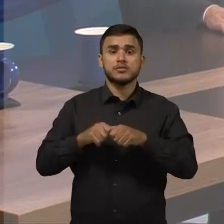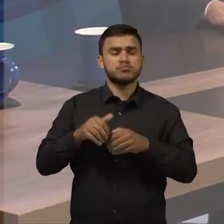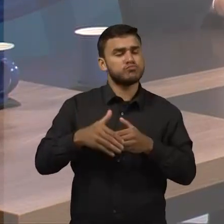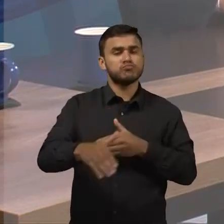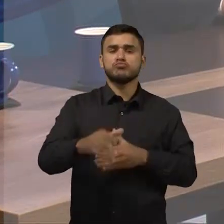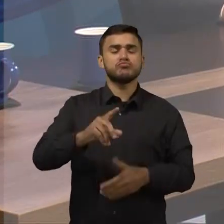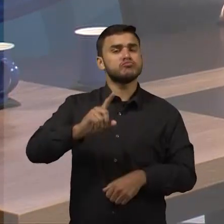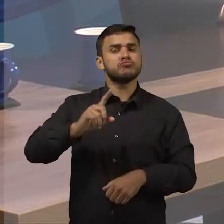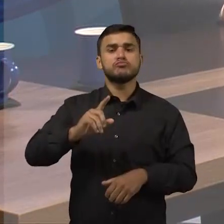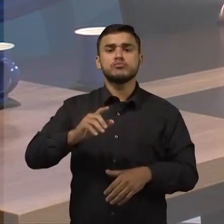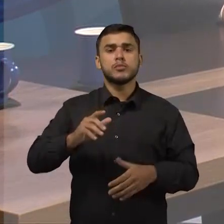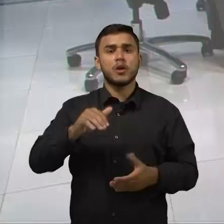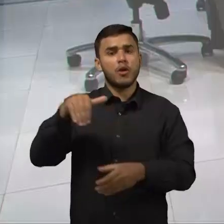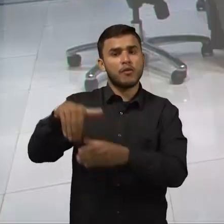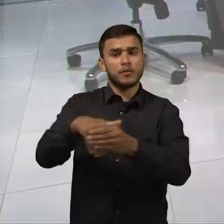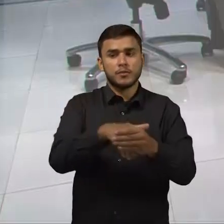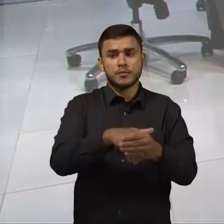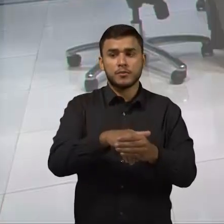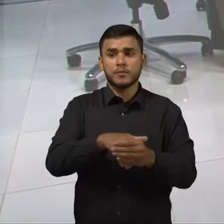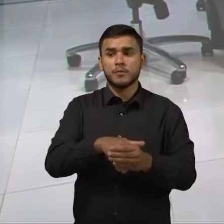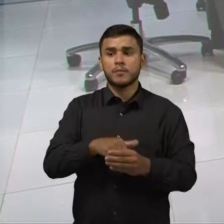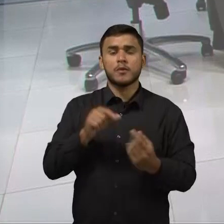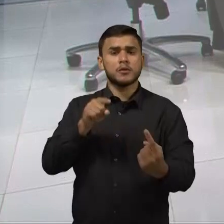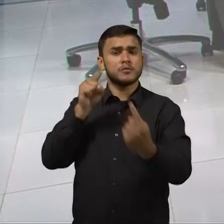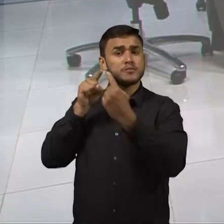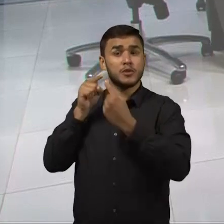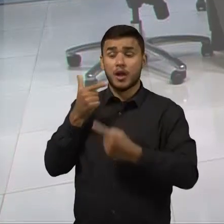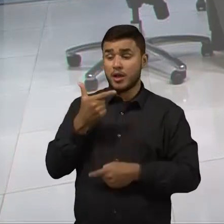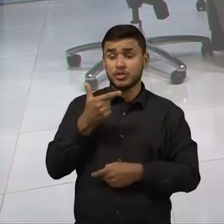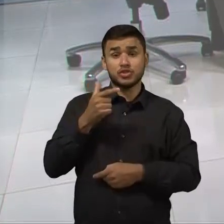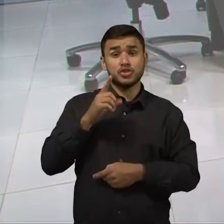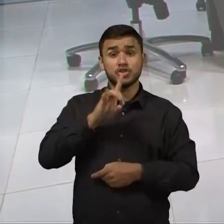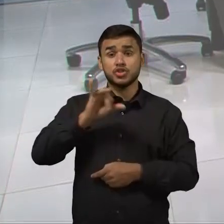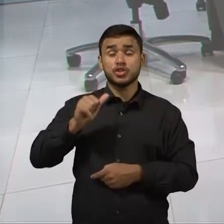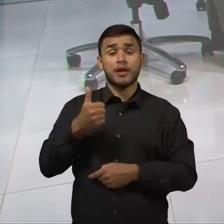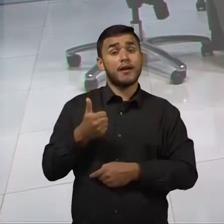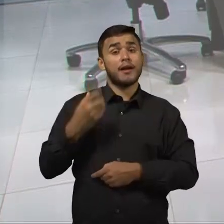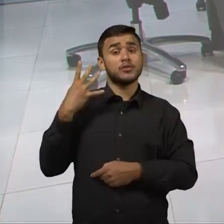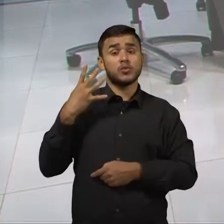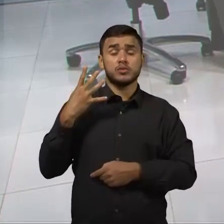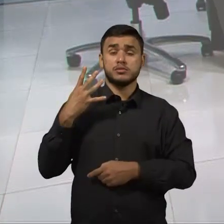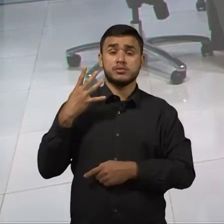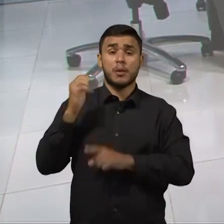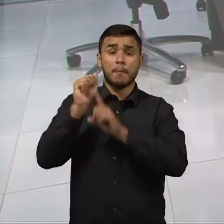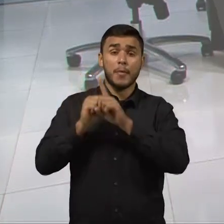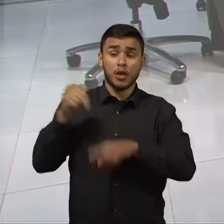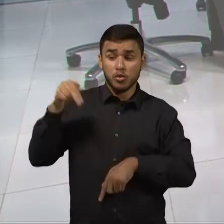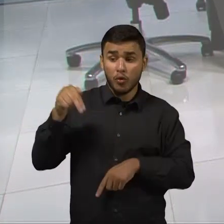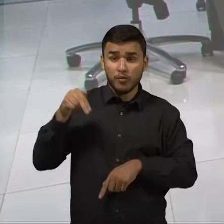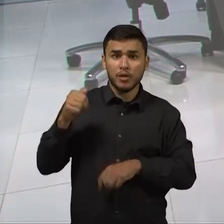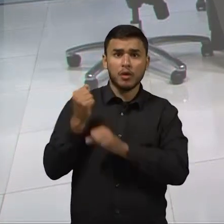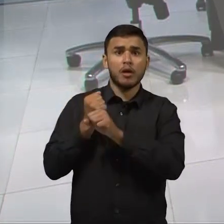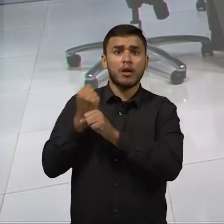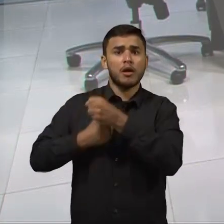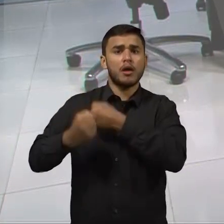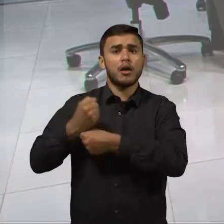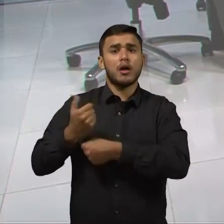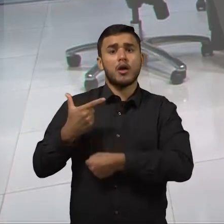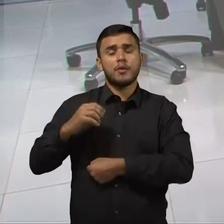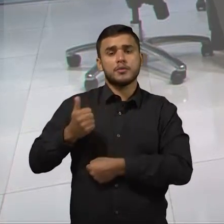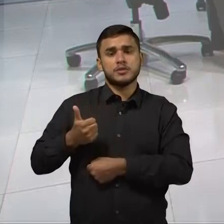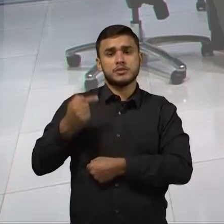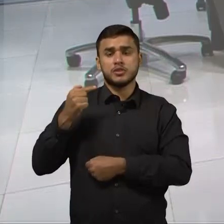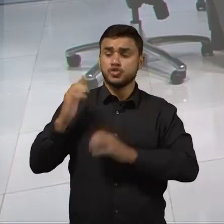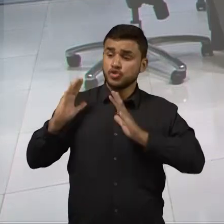julgada. Desde 14 de novembro de 2017. A tarefa principal do Supremo Tribunal Federal